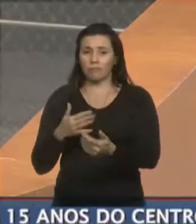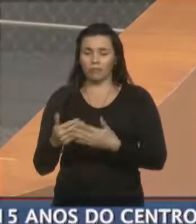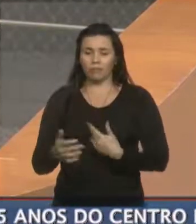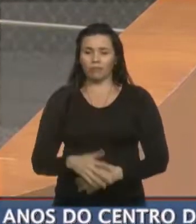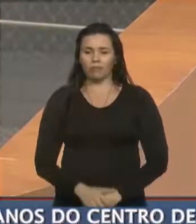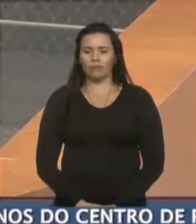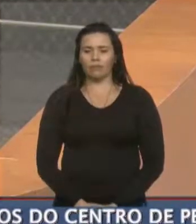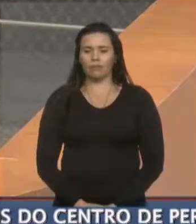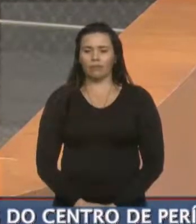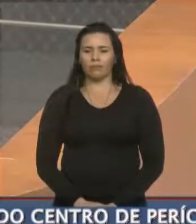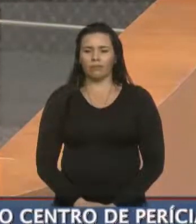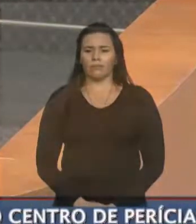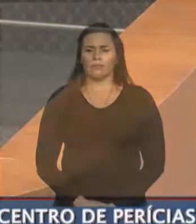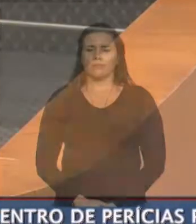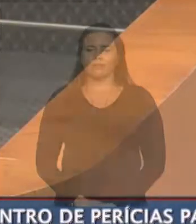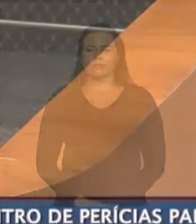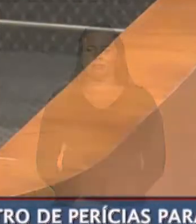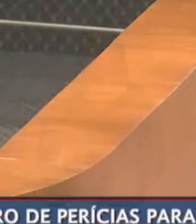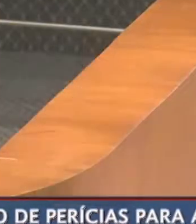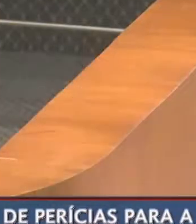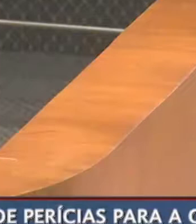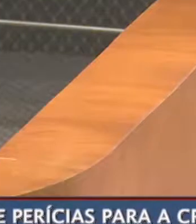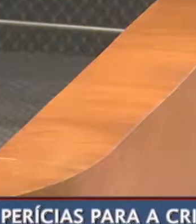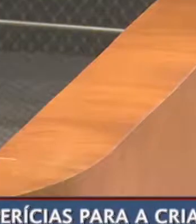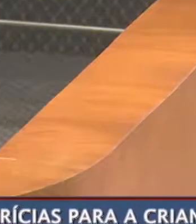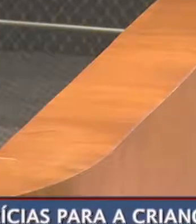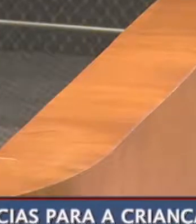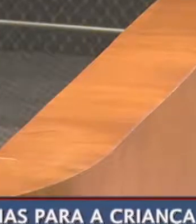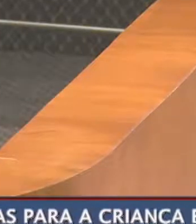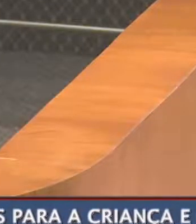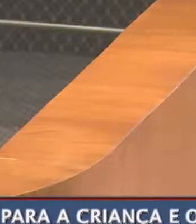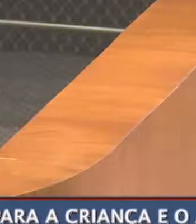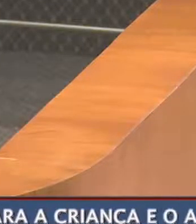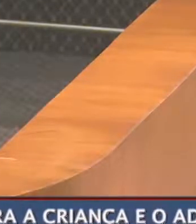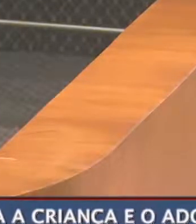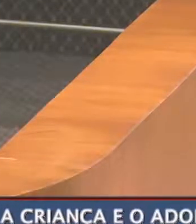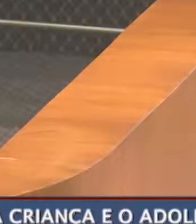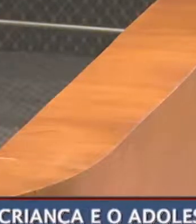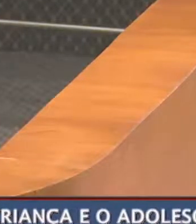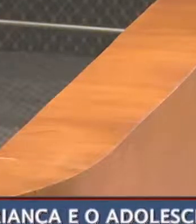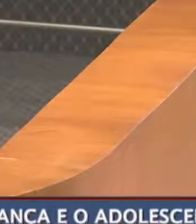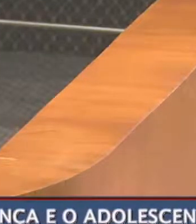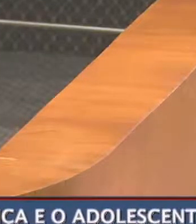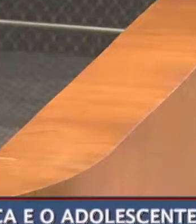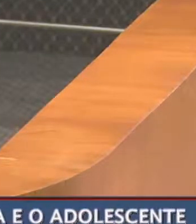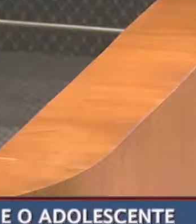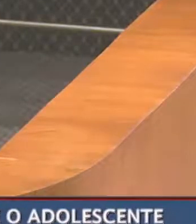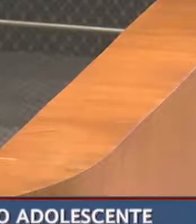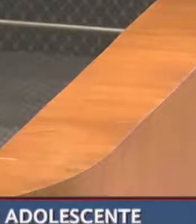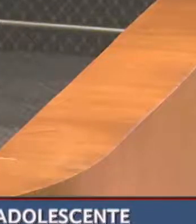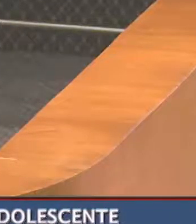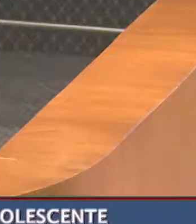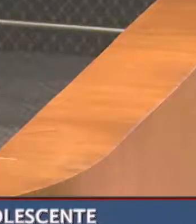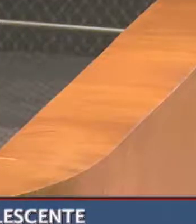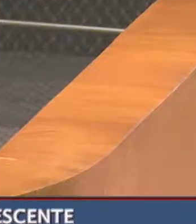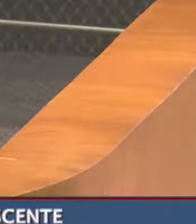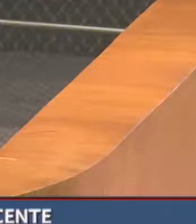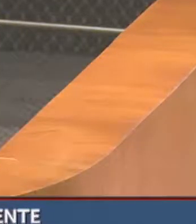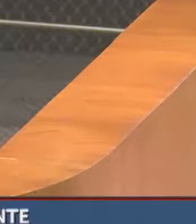a dor em labor. E laboram de forma